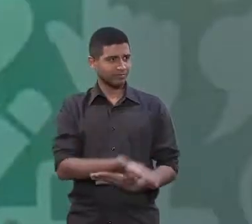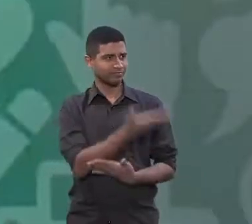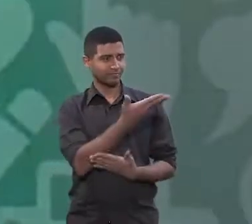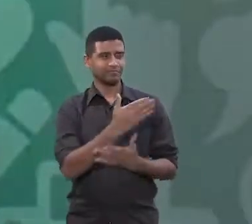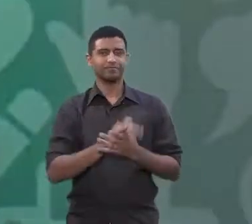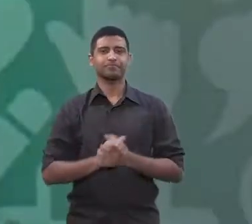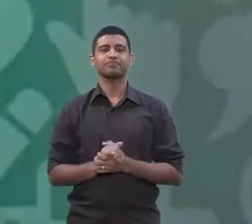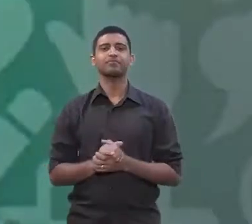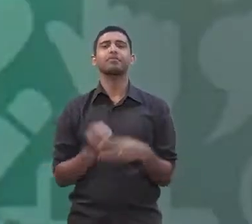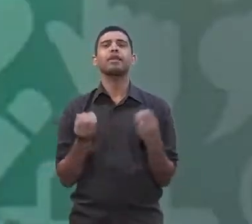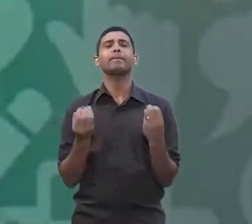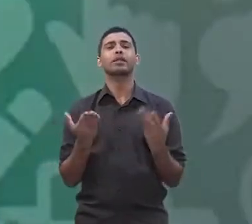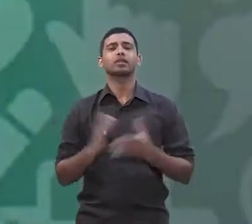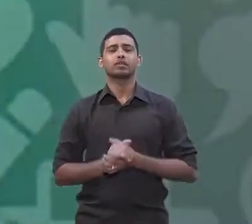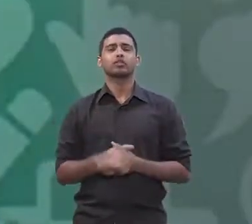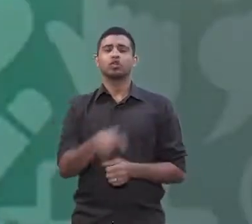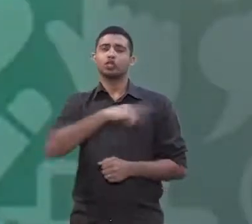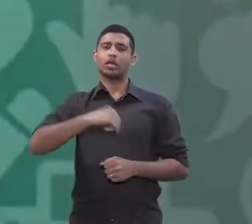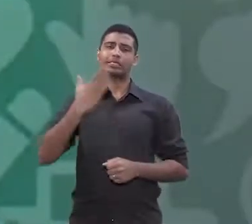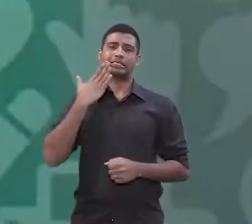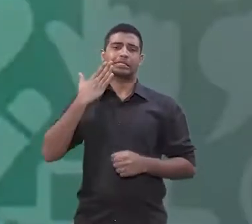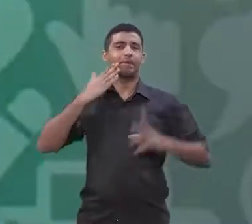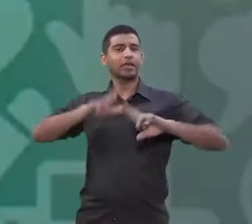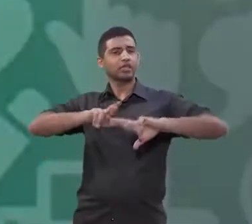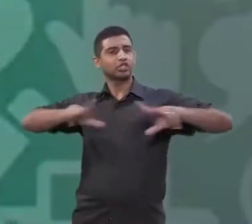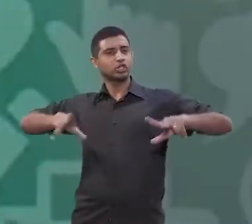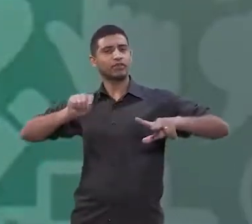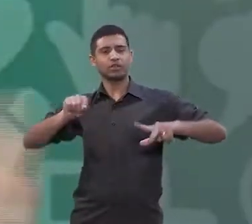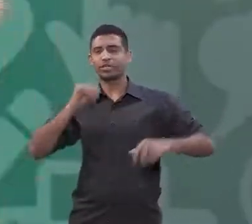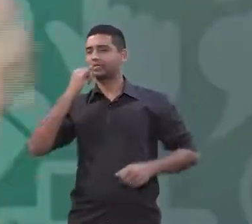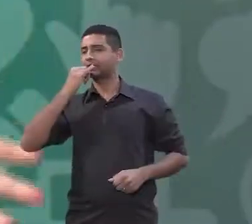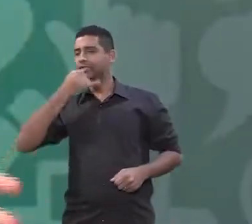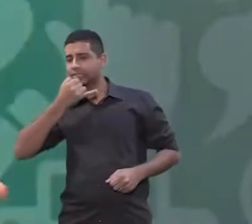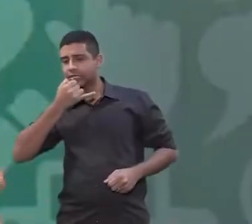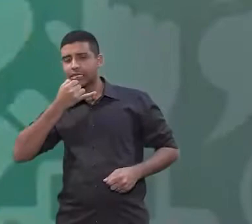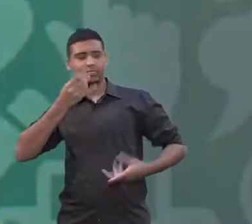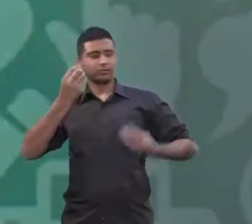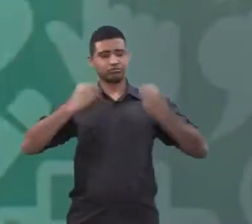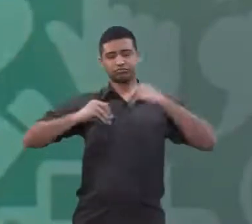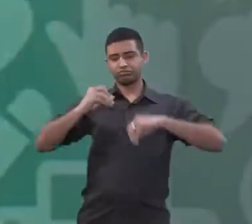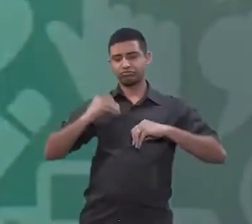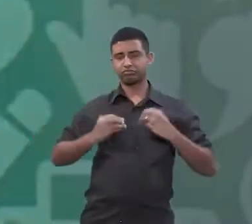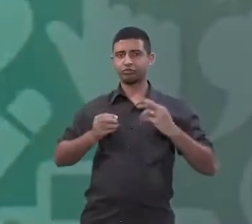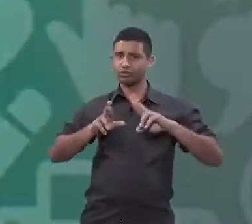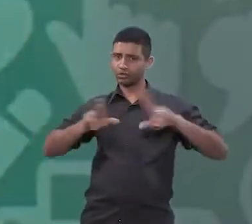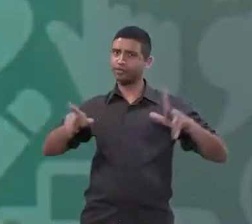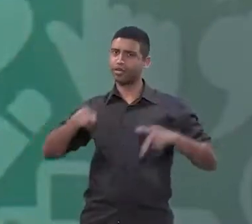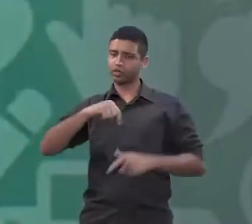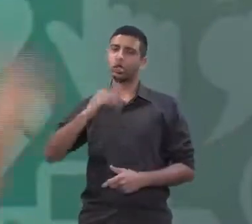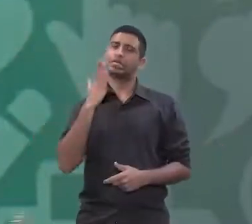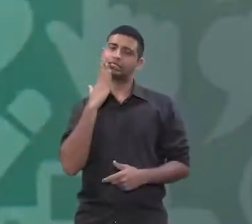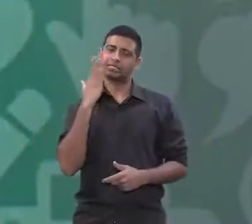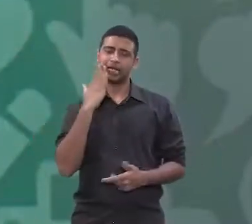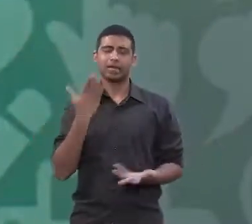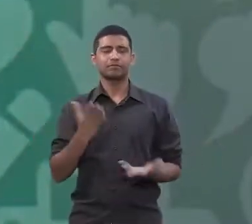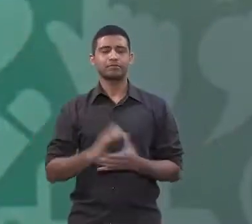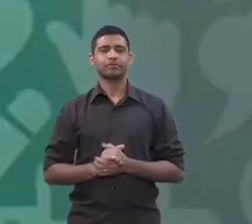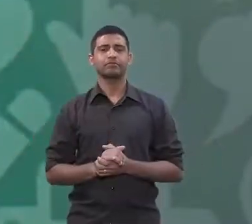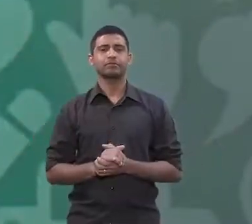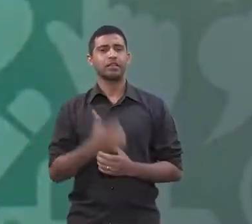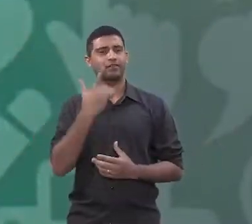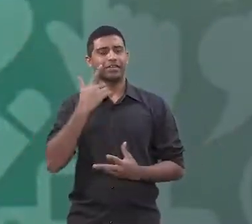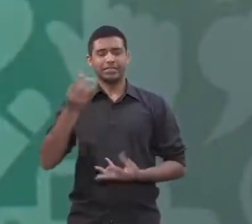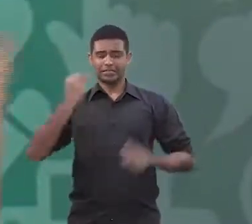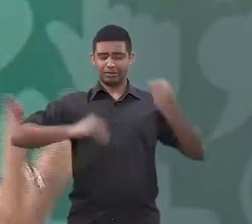senhor para a gente diferenciar a questão da tristeza da depressão, né? Que a depressão a gente sabe aí